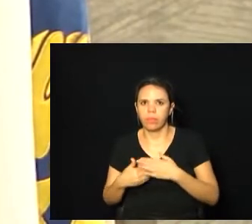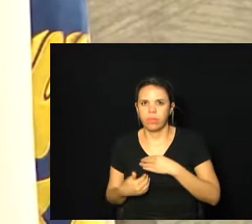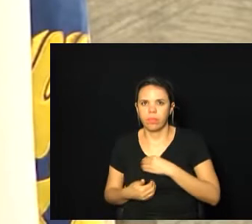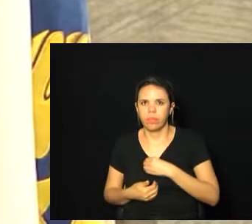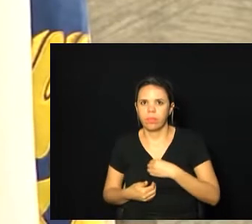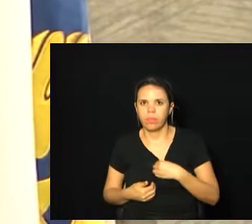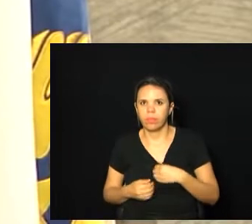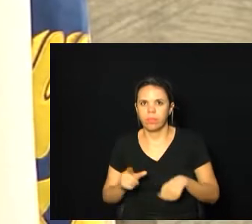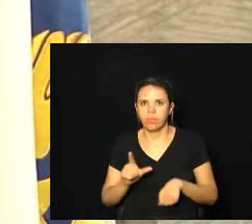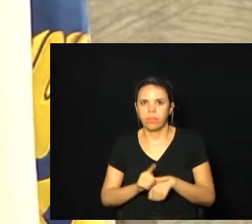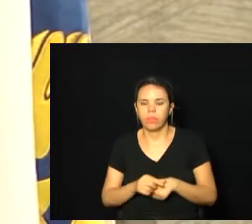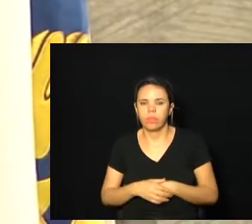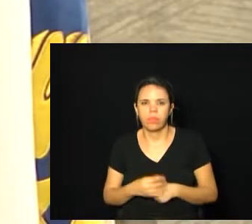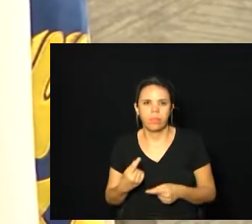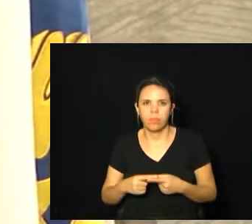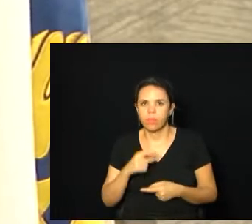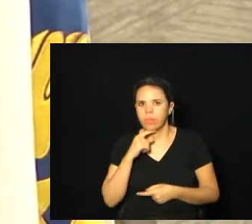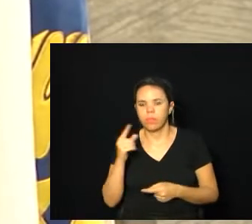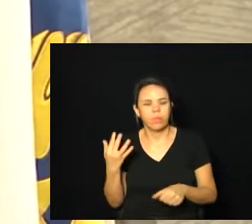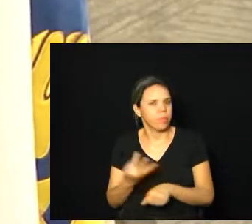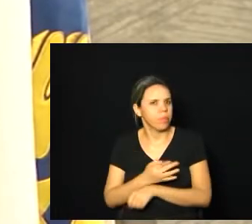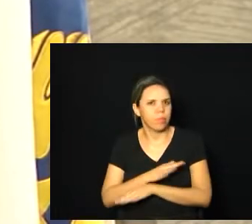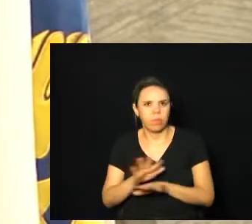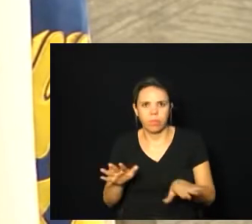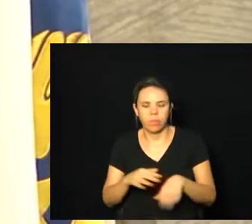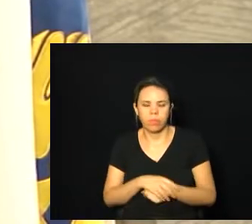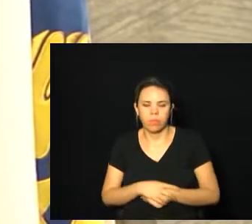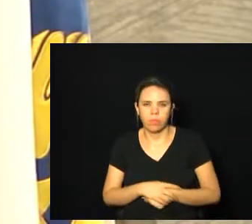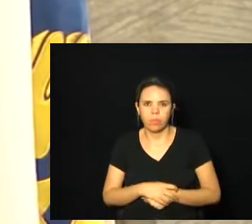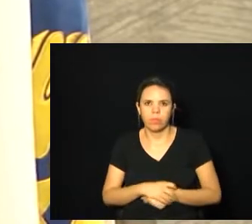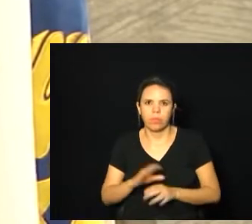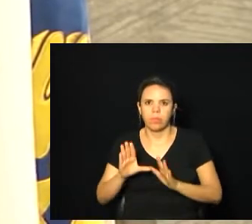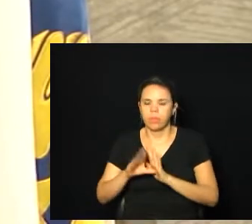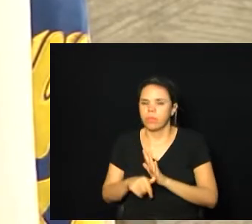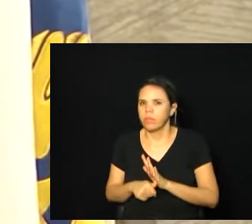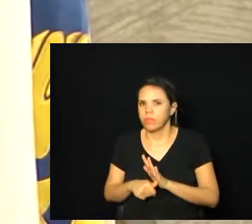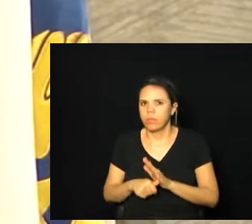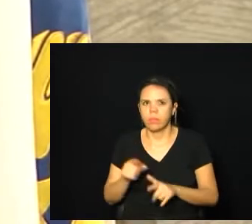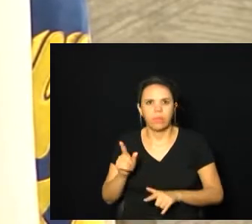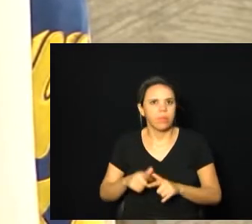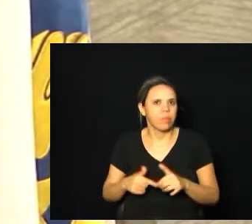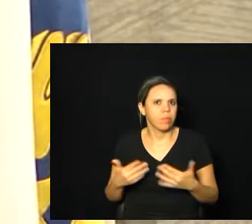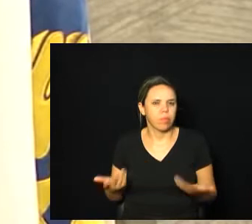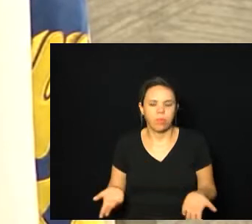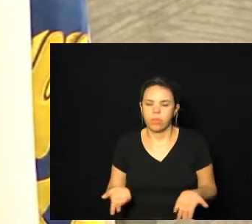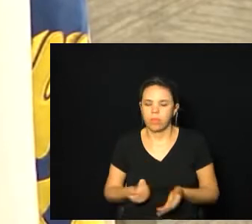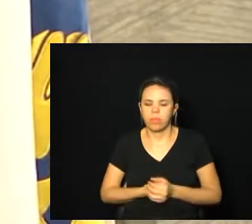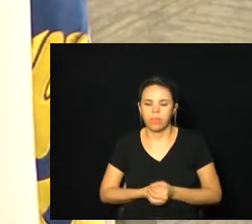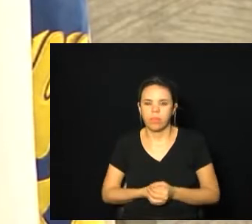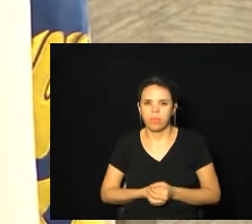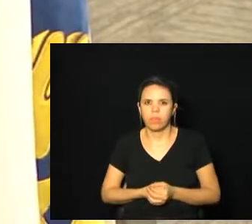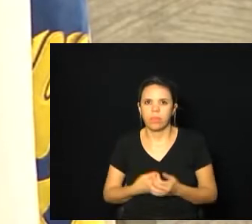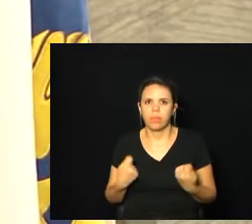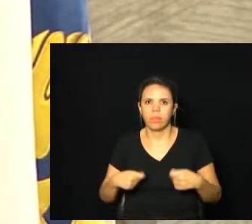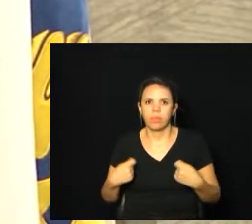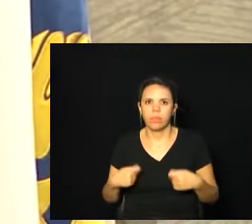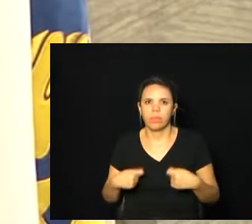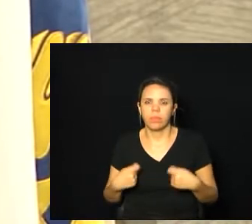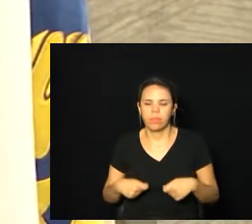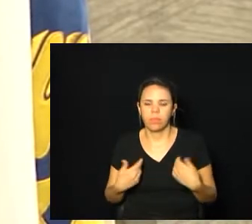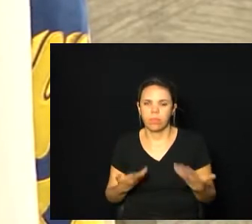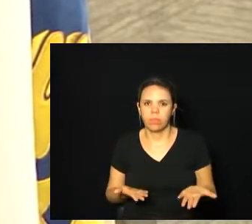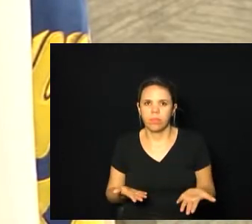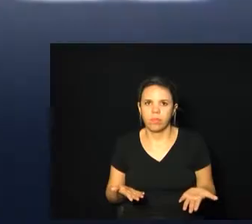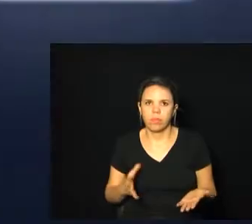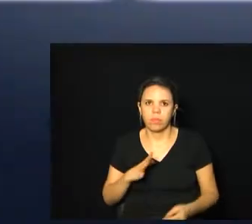do estabelecimento, porque ninguém aguenta mais tanto furto de materiais de extrema necessidade aqui